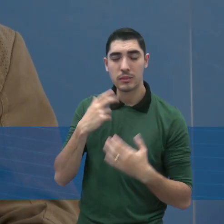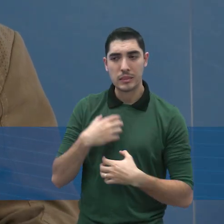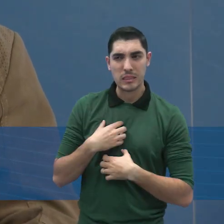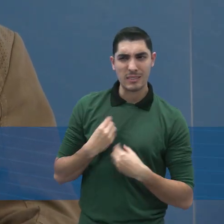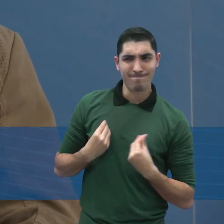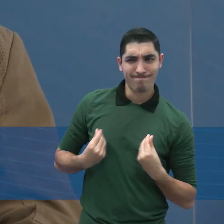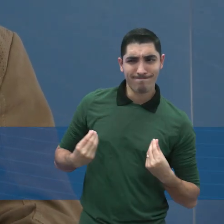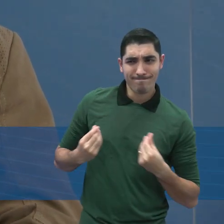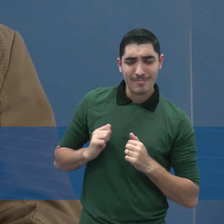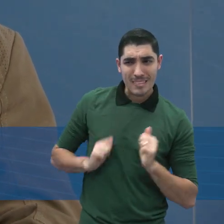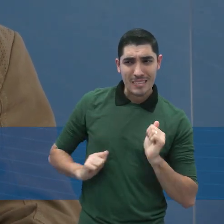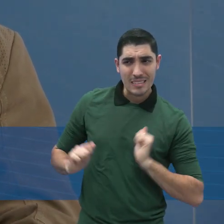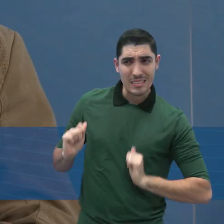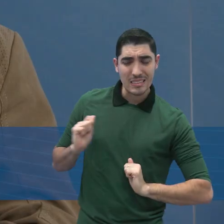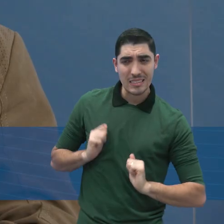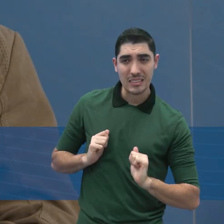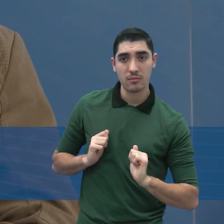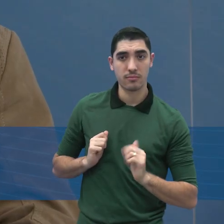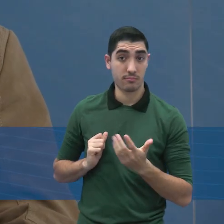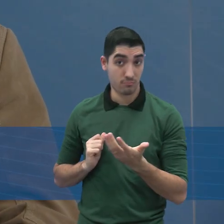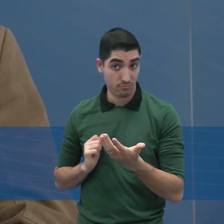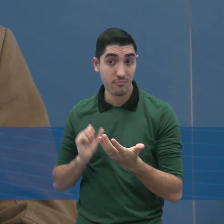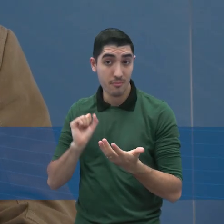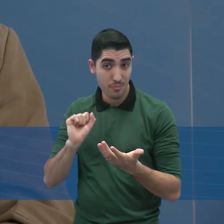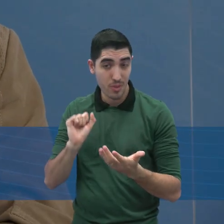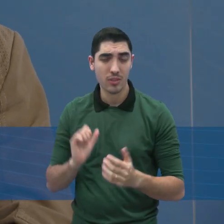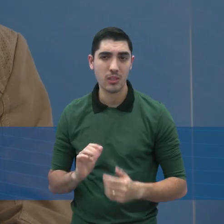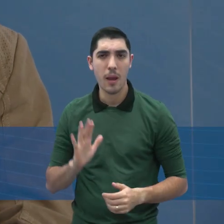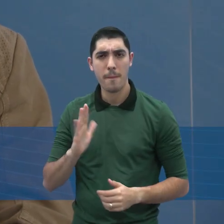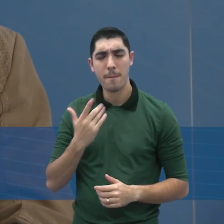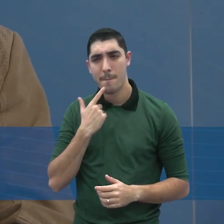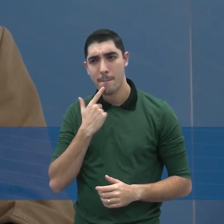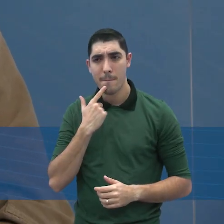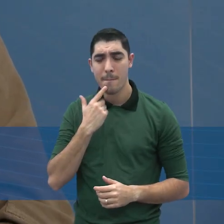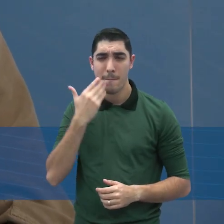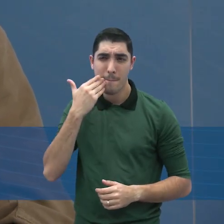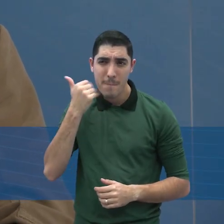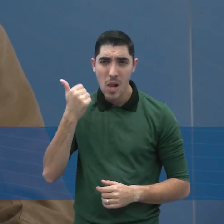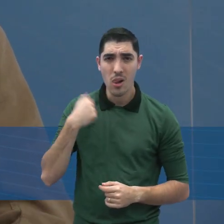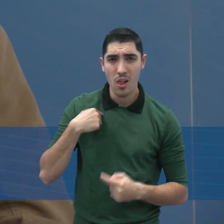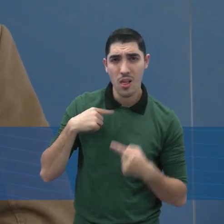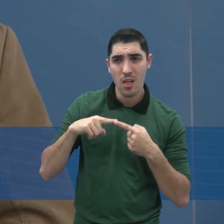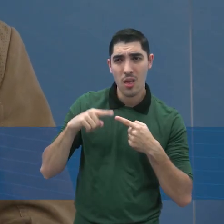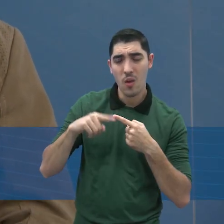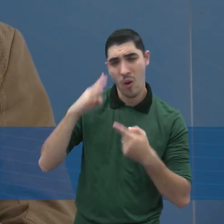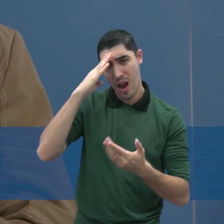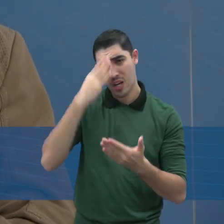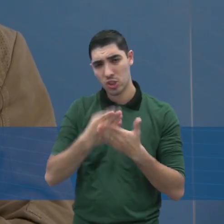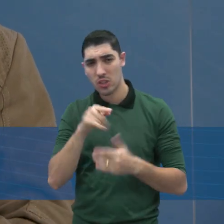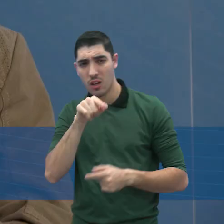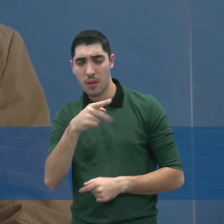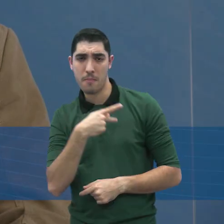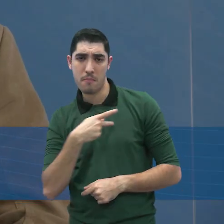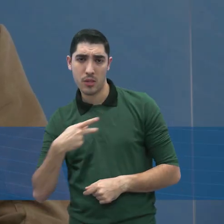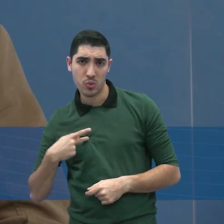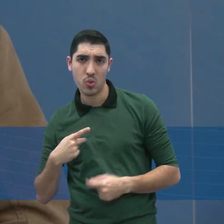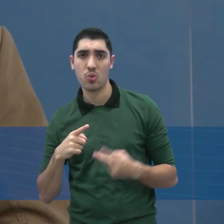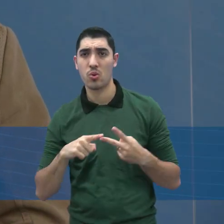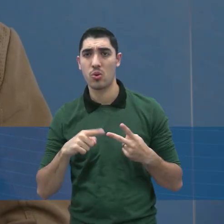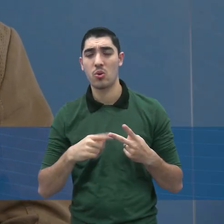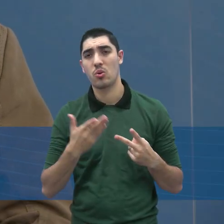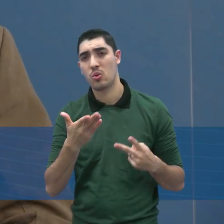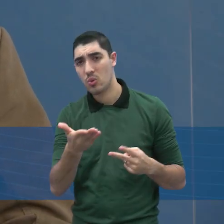vai gerando nas pessoas. Então, é melhor eu acreditar, talvez no que o pastor vai dizer, acreditar